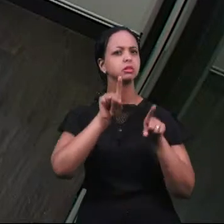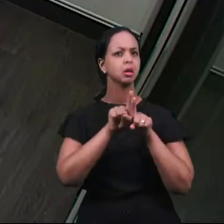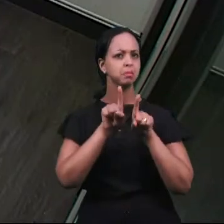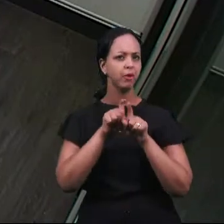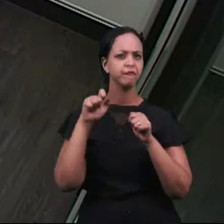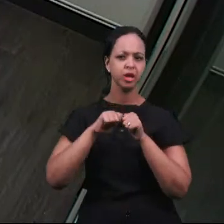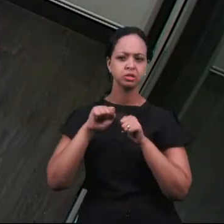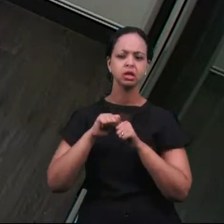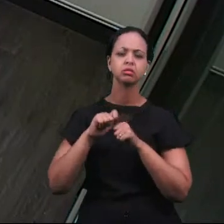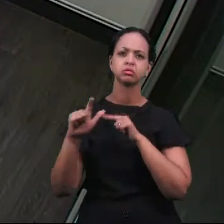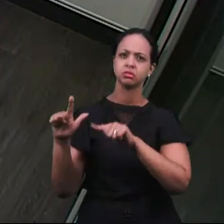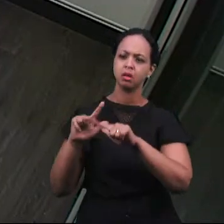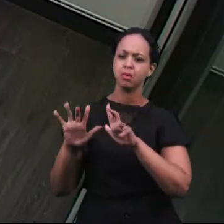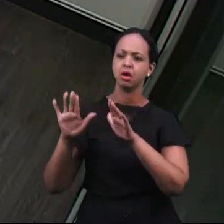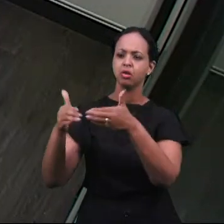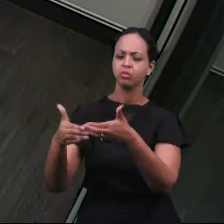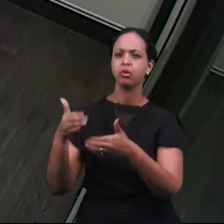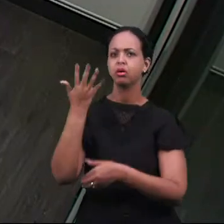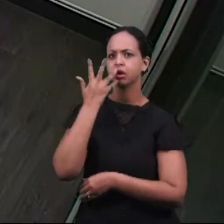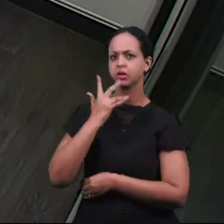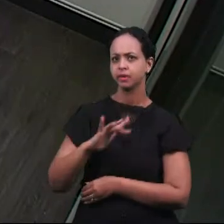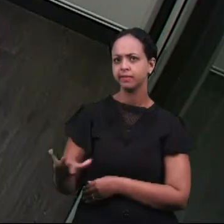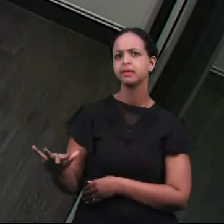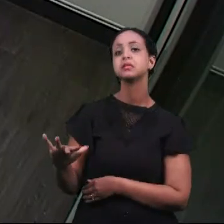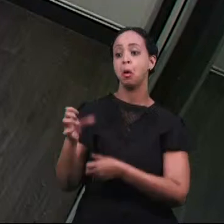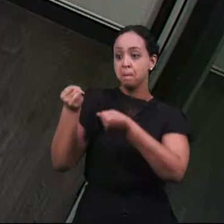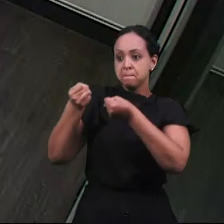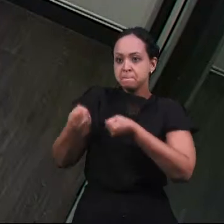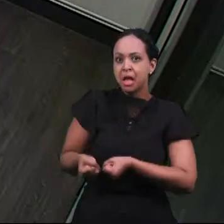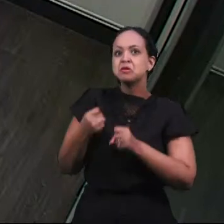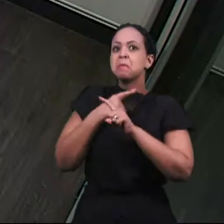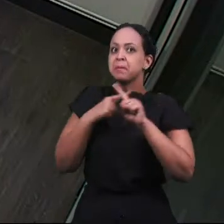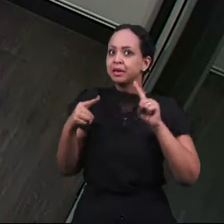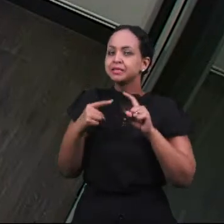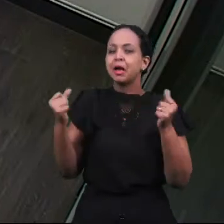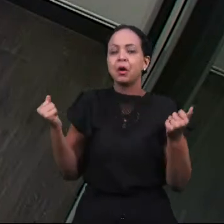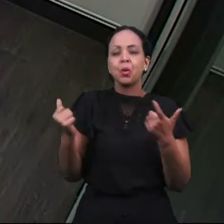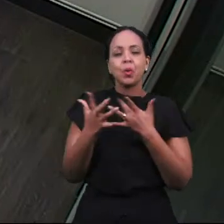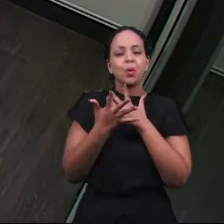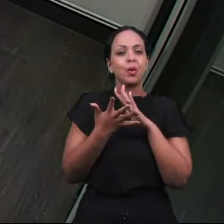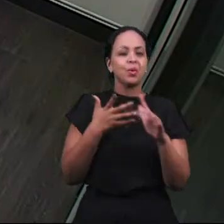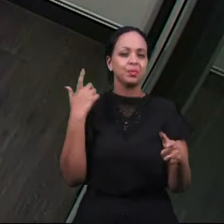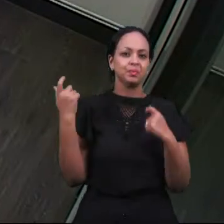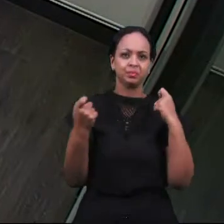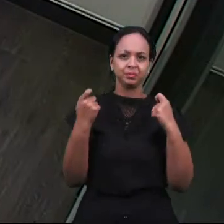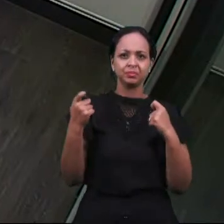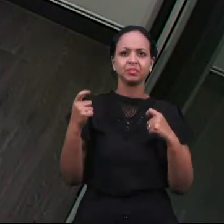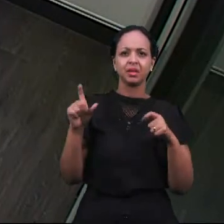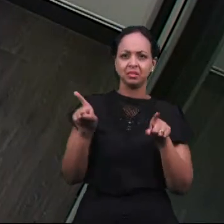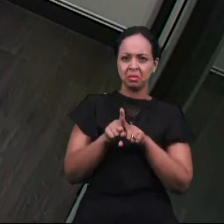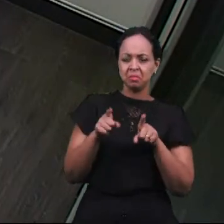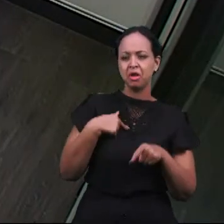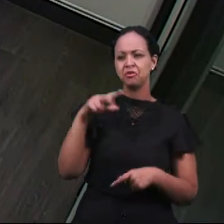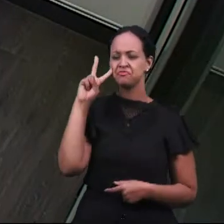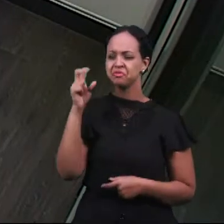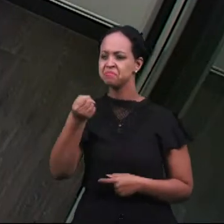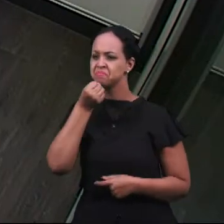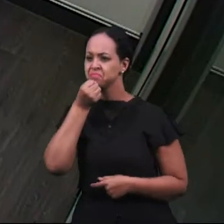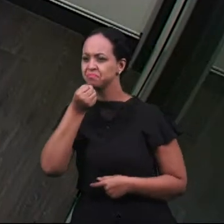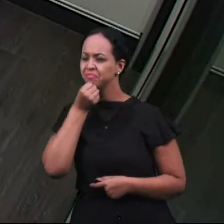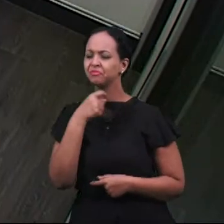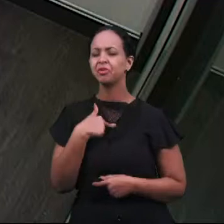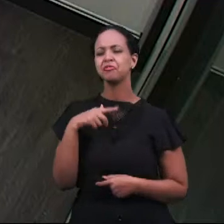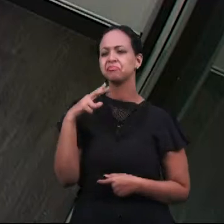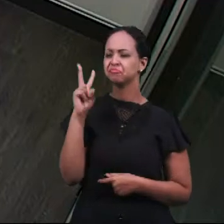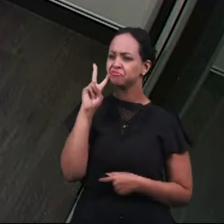trabalho para as nossas crianças. É um peso de glória, né? Uma bênção muito grande. Eu acompanhei a entrevista com o Tutuca, foi uma bênção, e ele